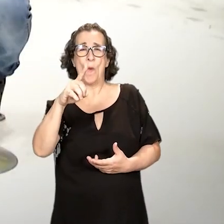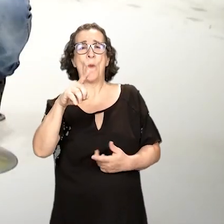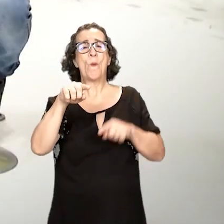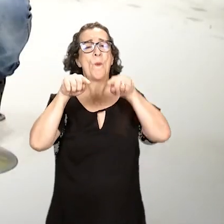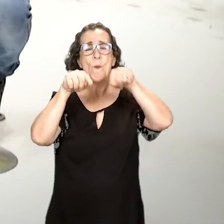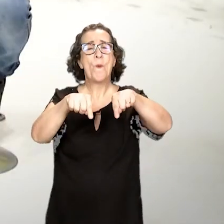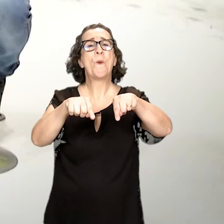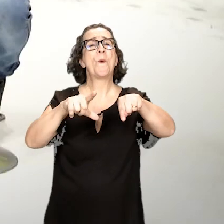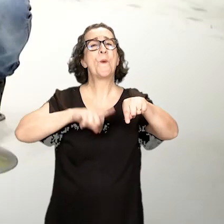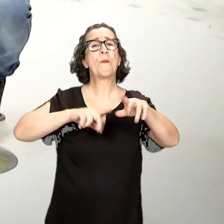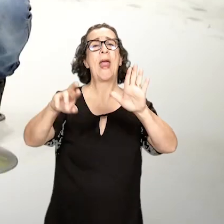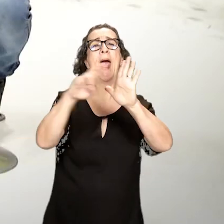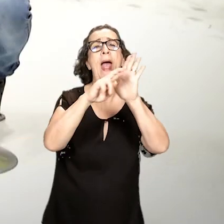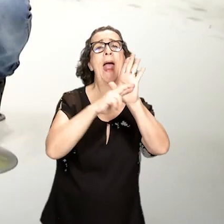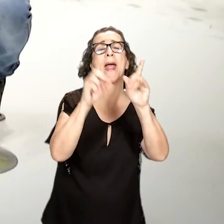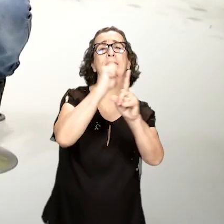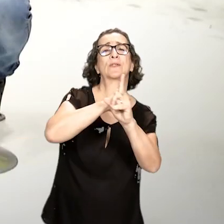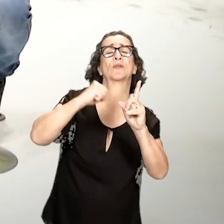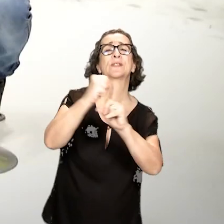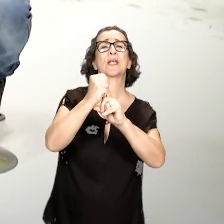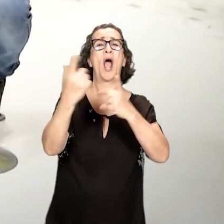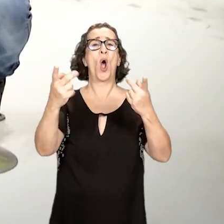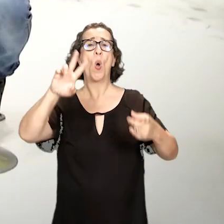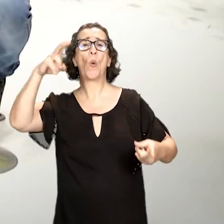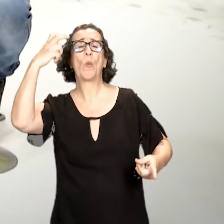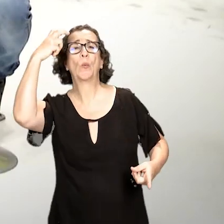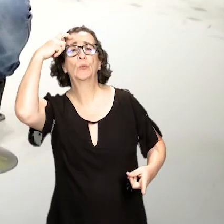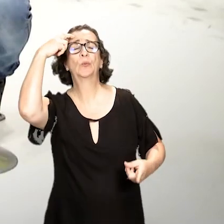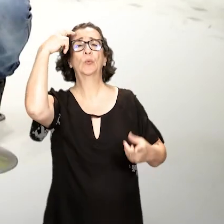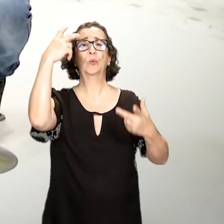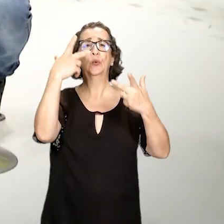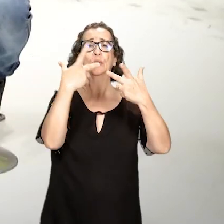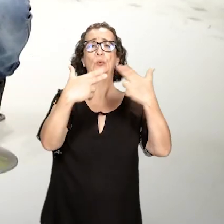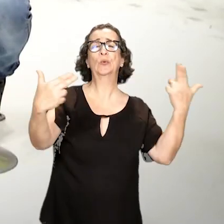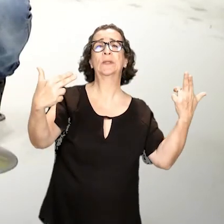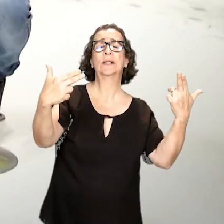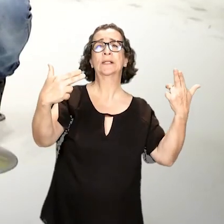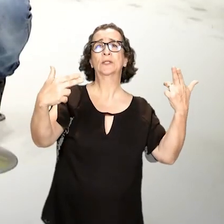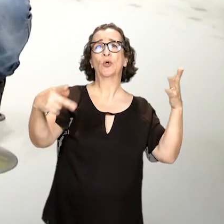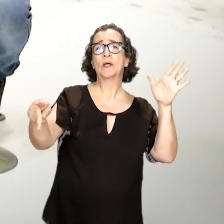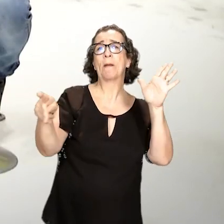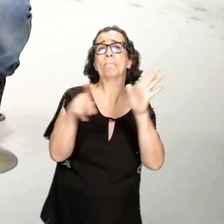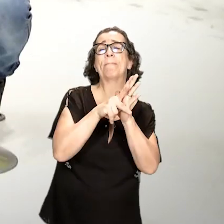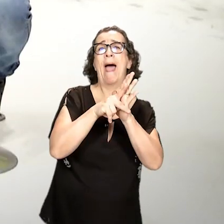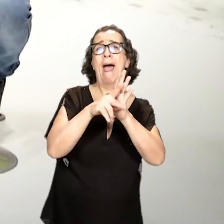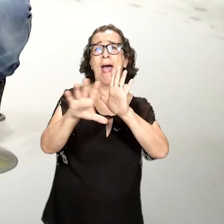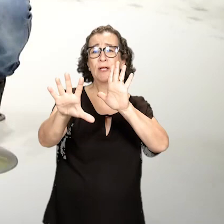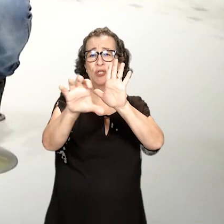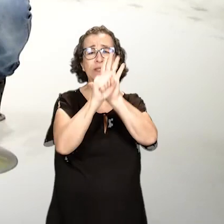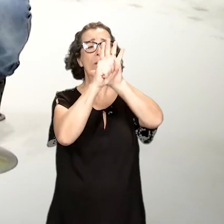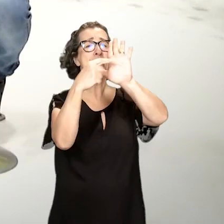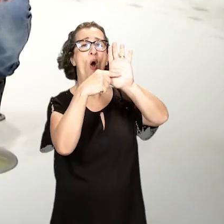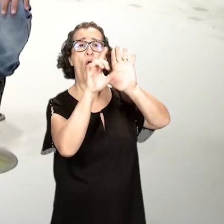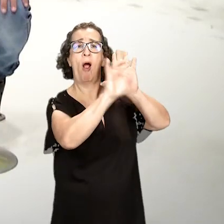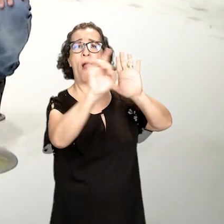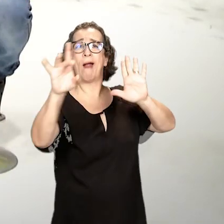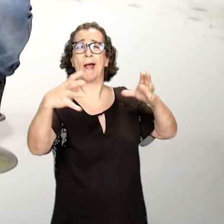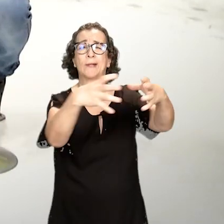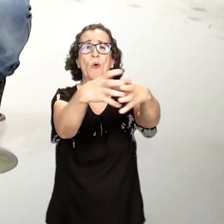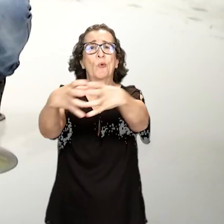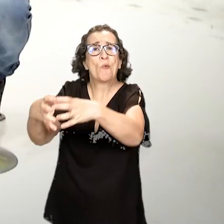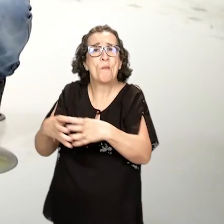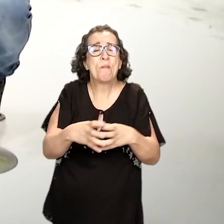cultura nas regras sociais nas interdições simbólicas que uma que um determinado grupo vai vai impondo ali para poder né